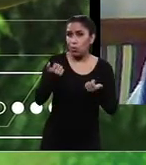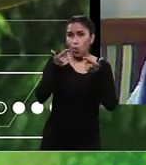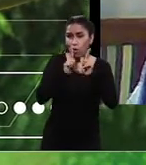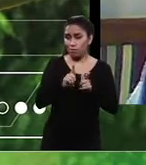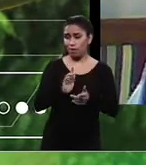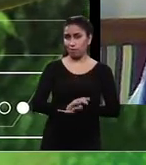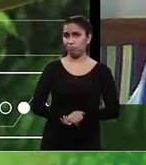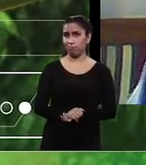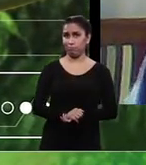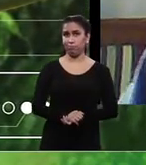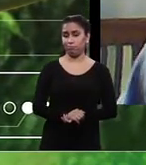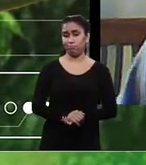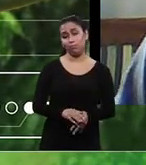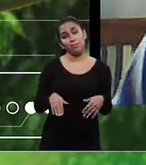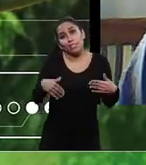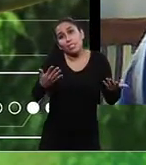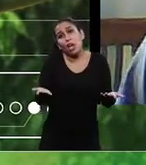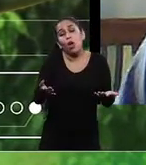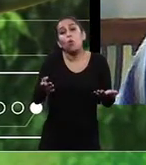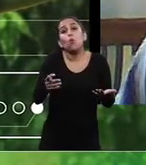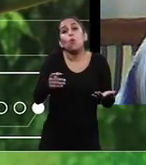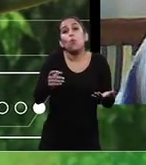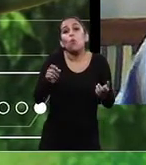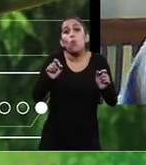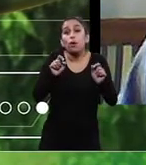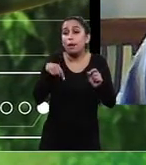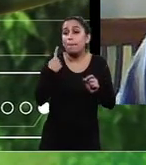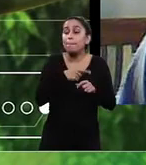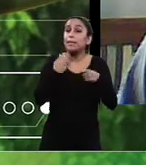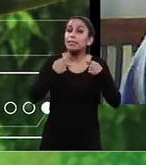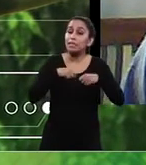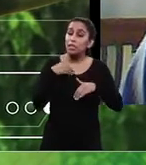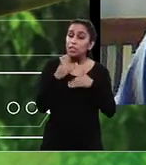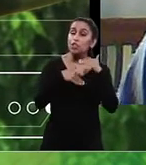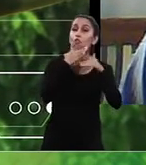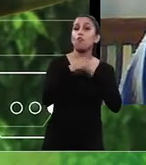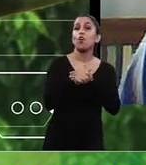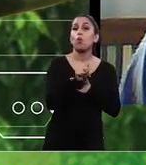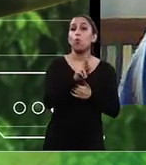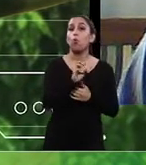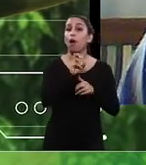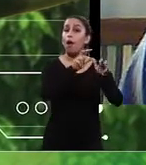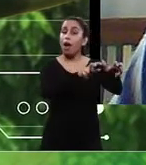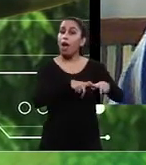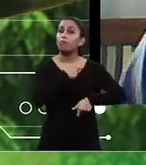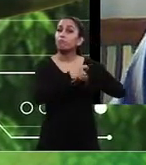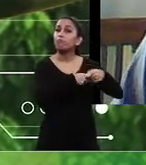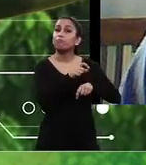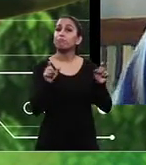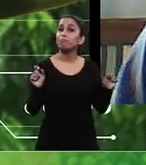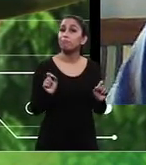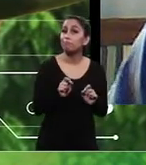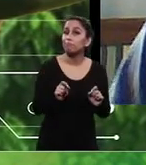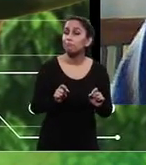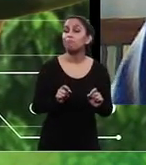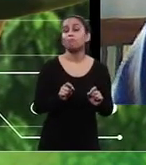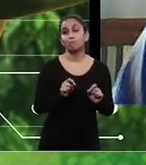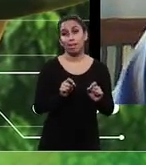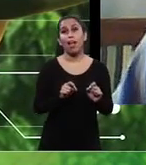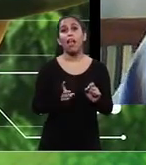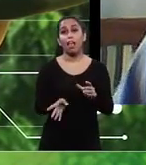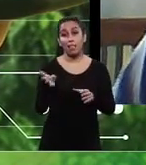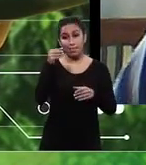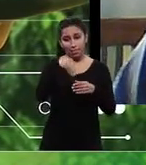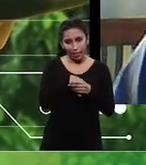gente precisa para desenvolver o agronegócio é a parte dentro da porteira e das